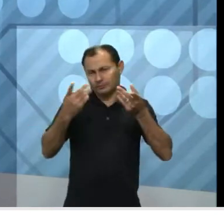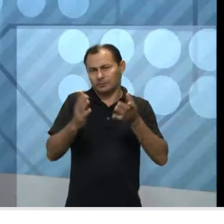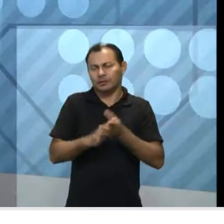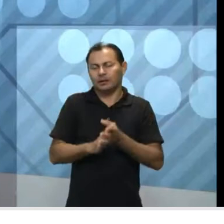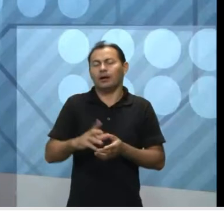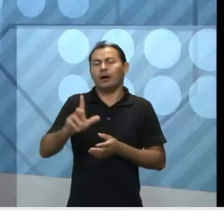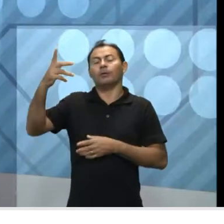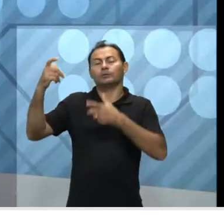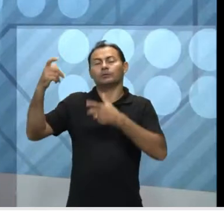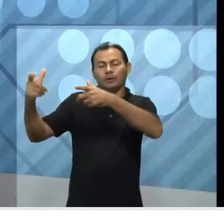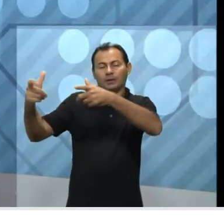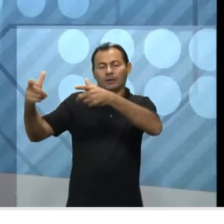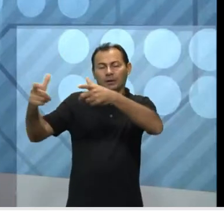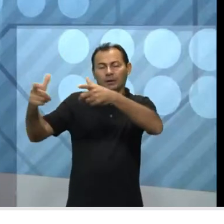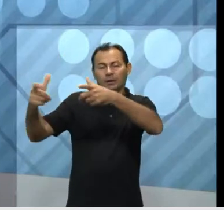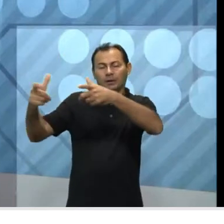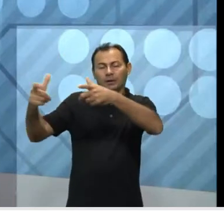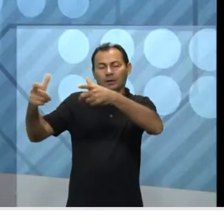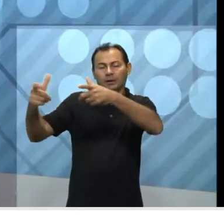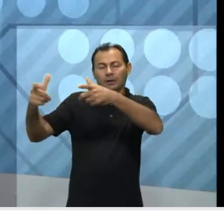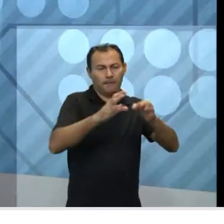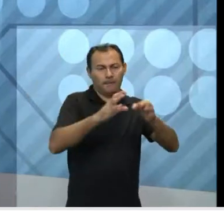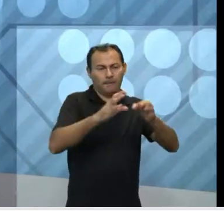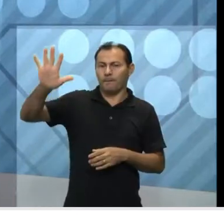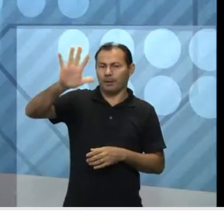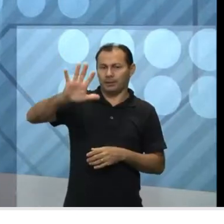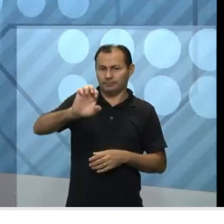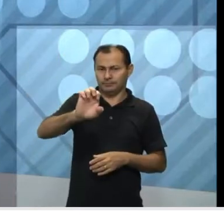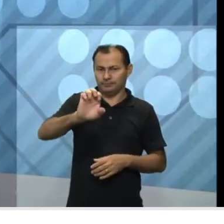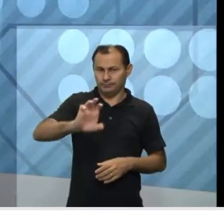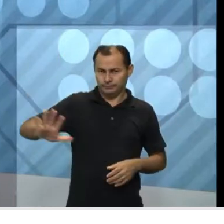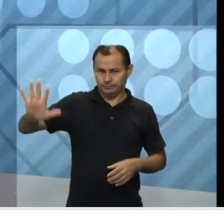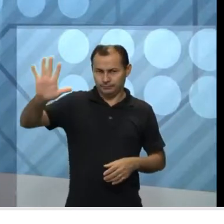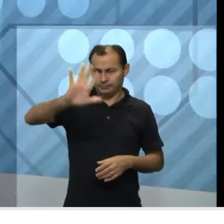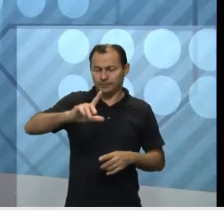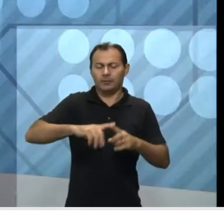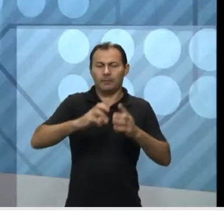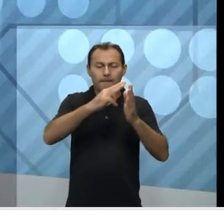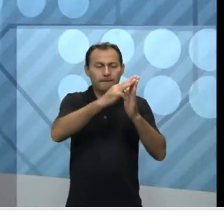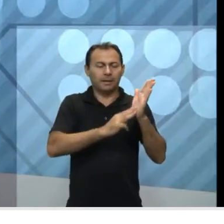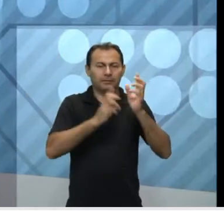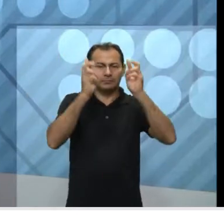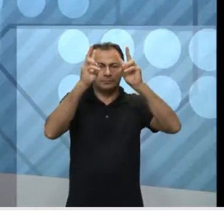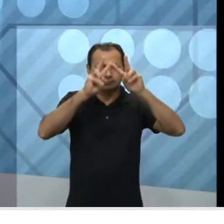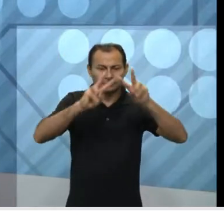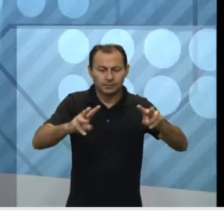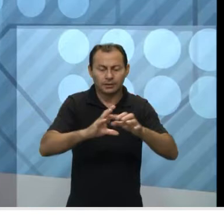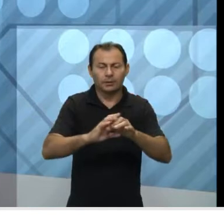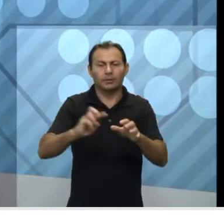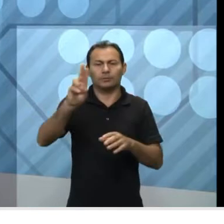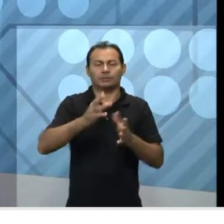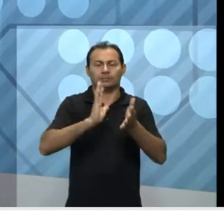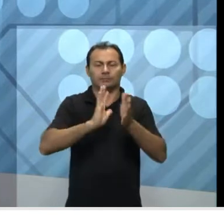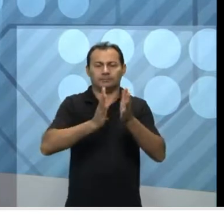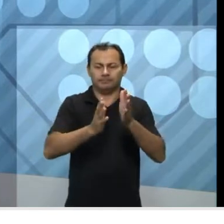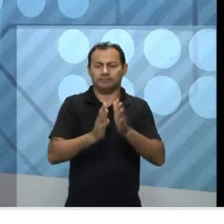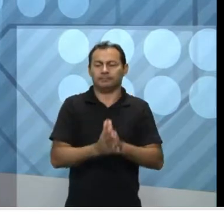Europa. Então, o método visual permitia o uso da língua de sinais, enquanto que o método